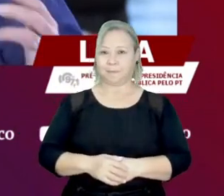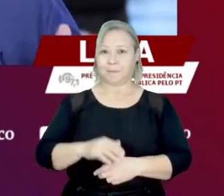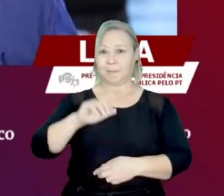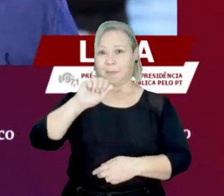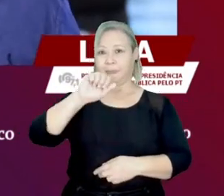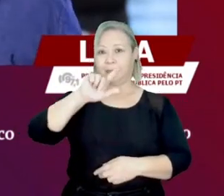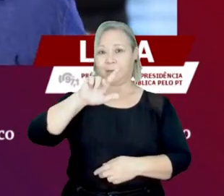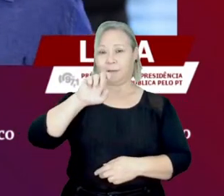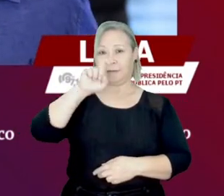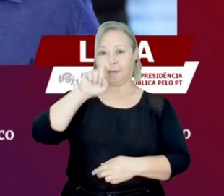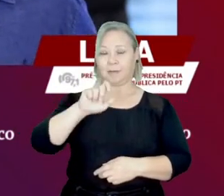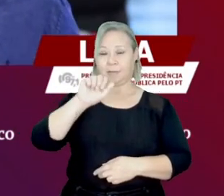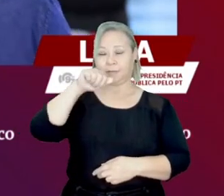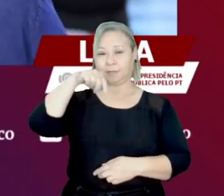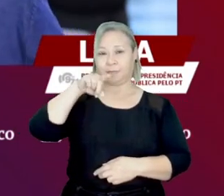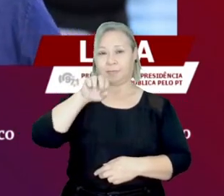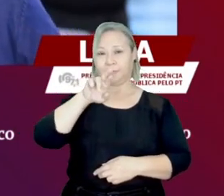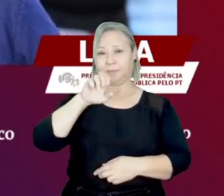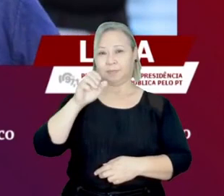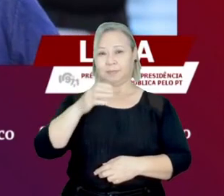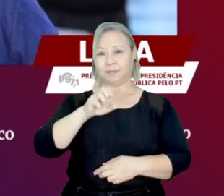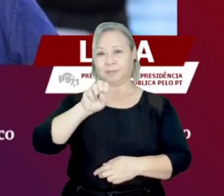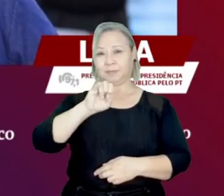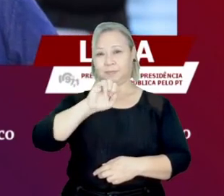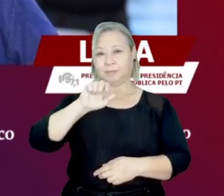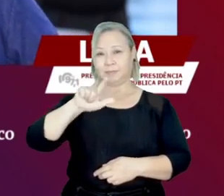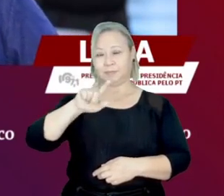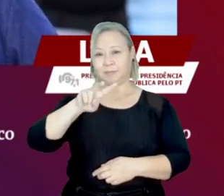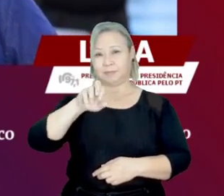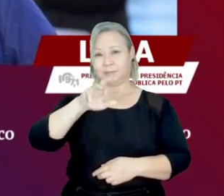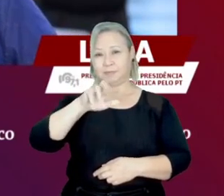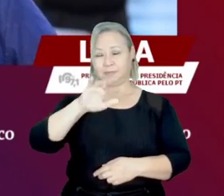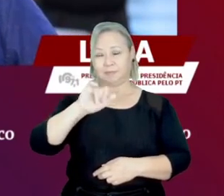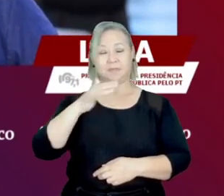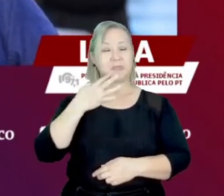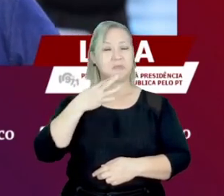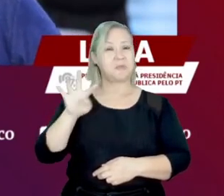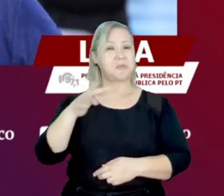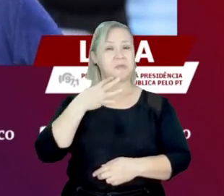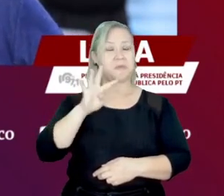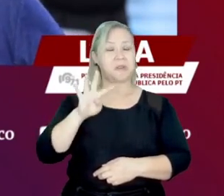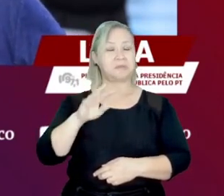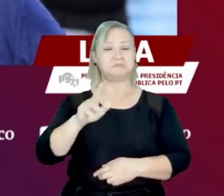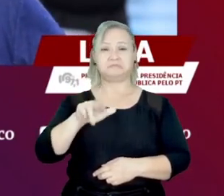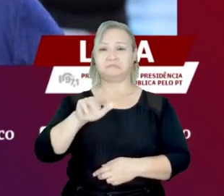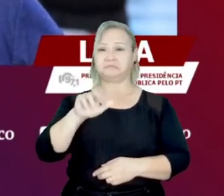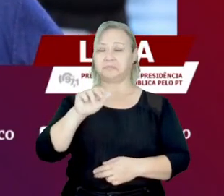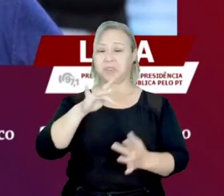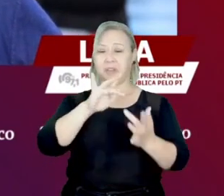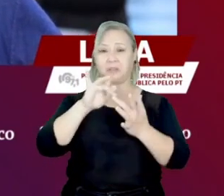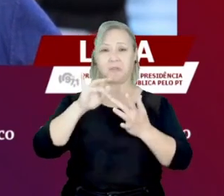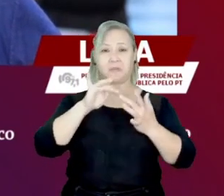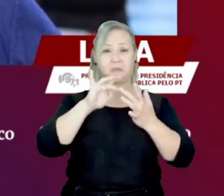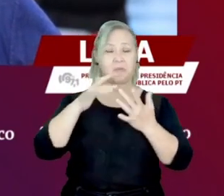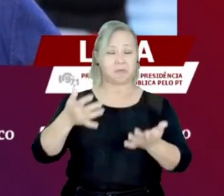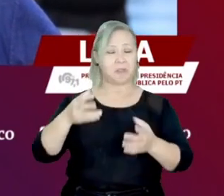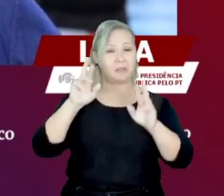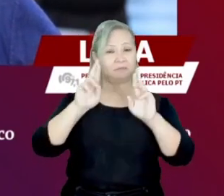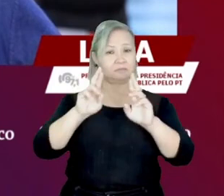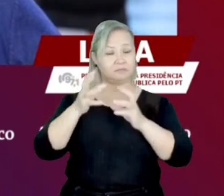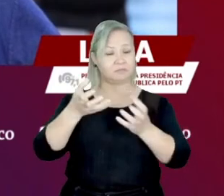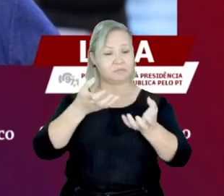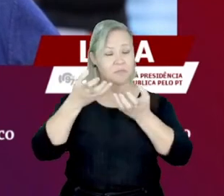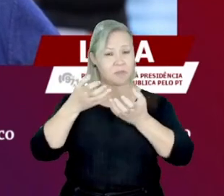faz a pergunta. Sérgio Moro. É, desculpe, eu não falar sobre esse